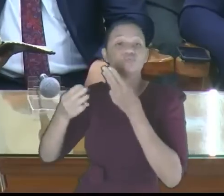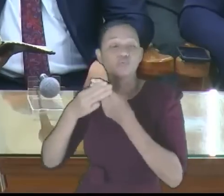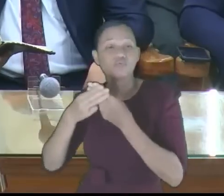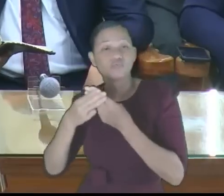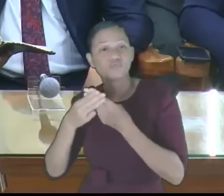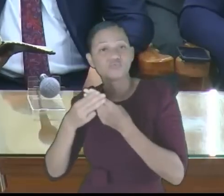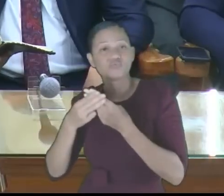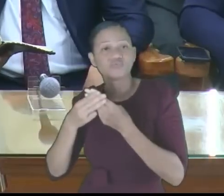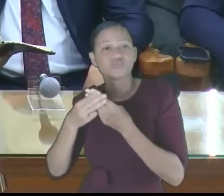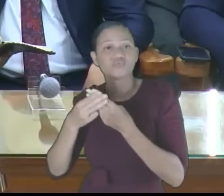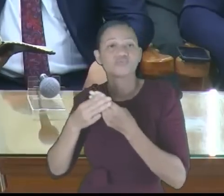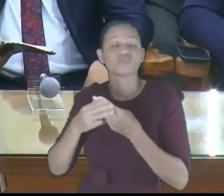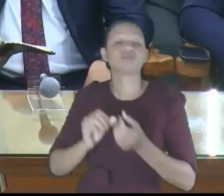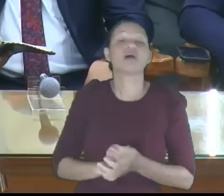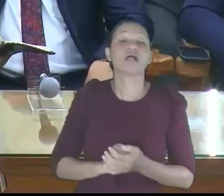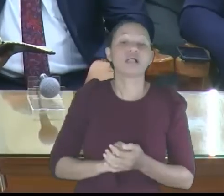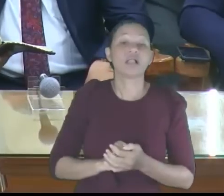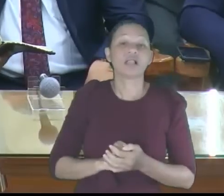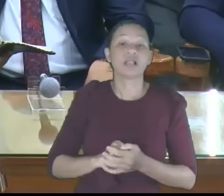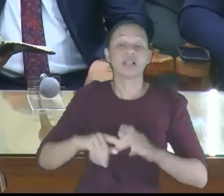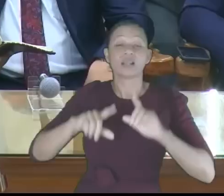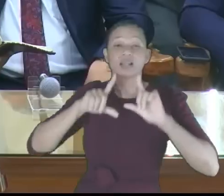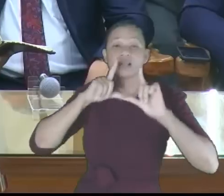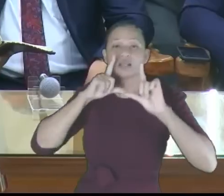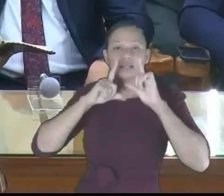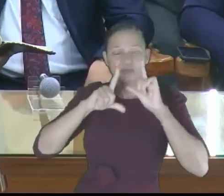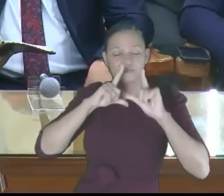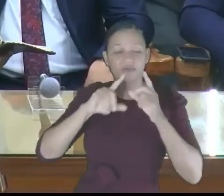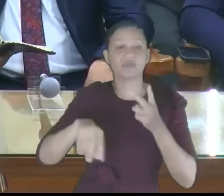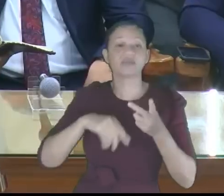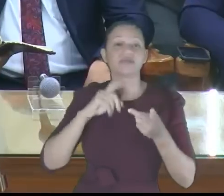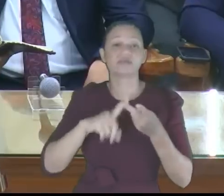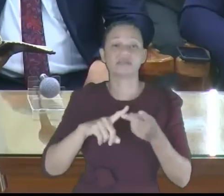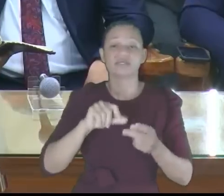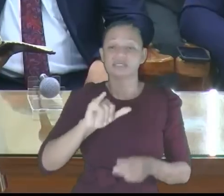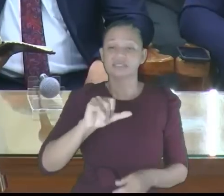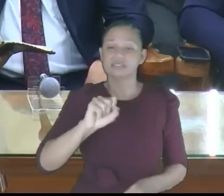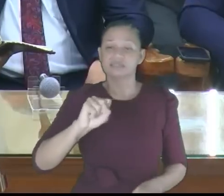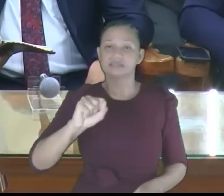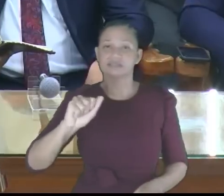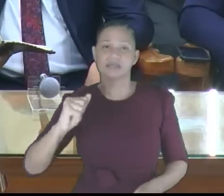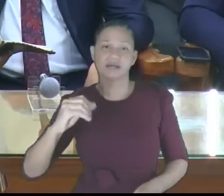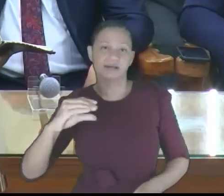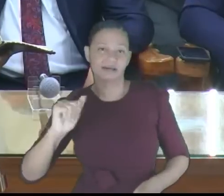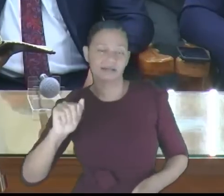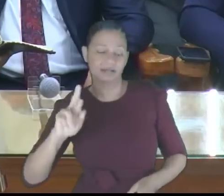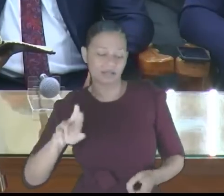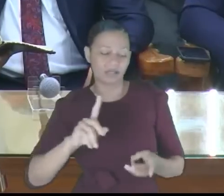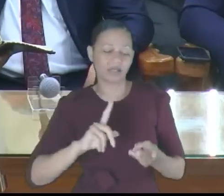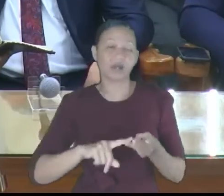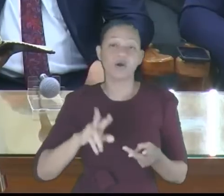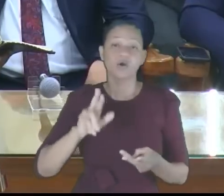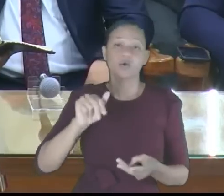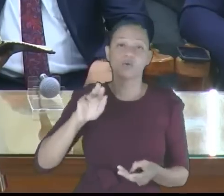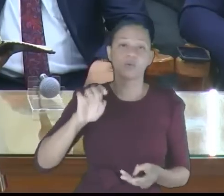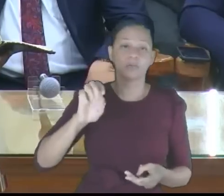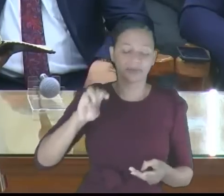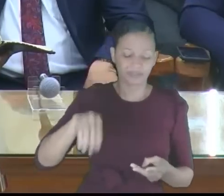estava Levi, estava Issacar, Rúben, Simeão,